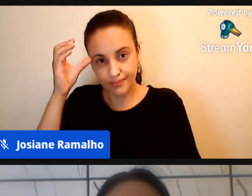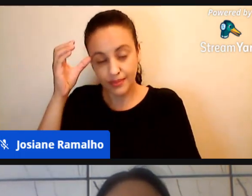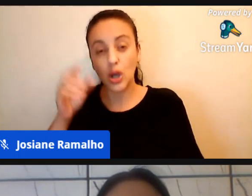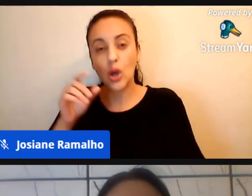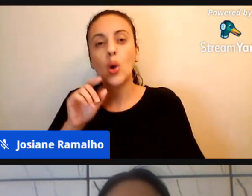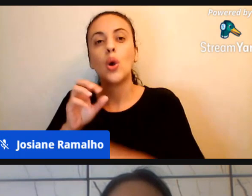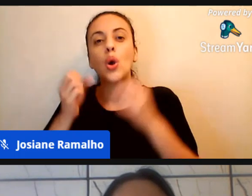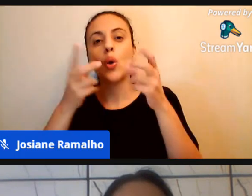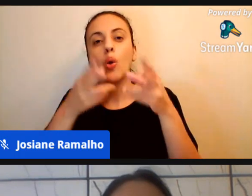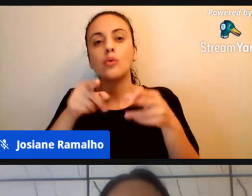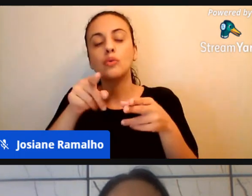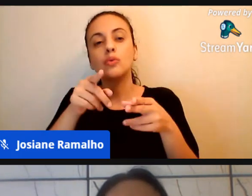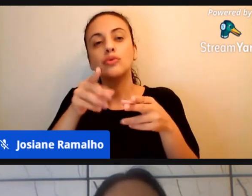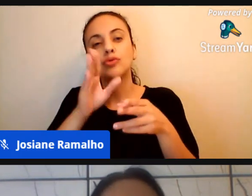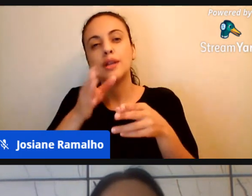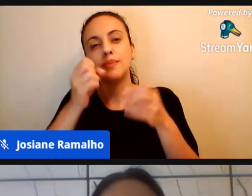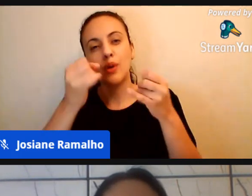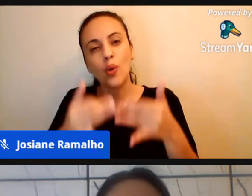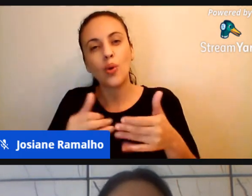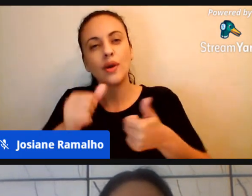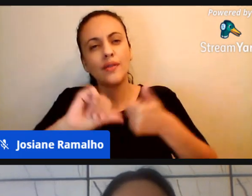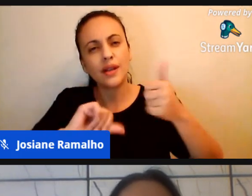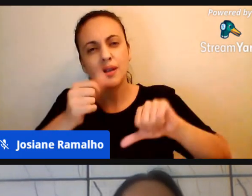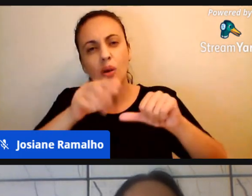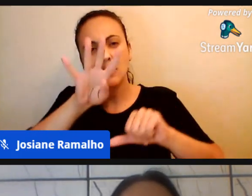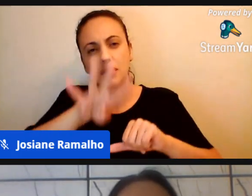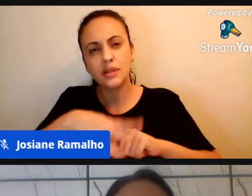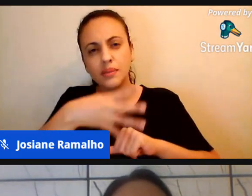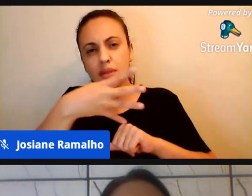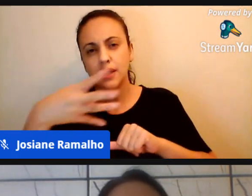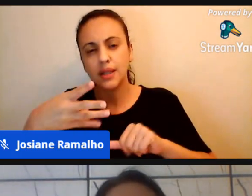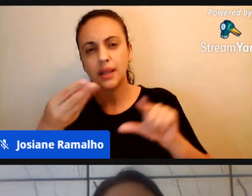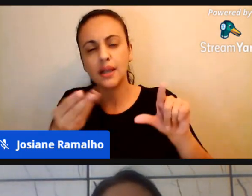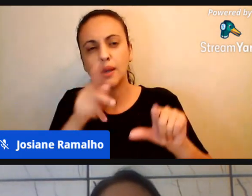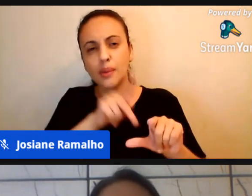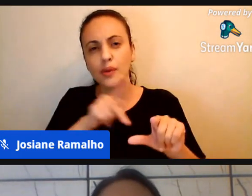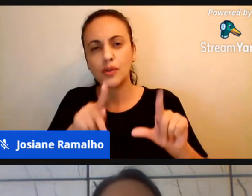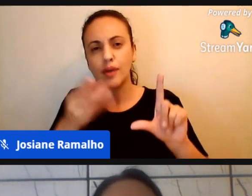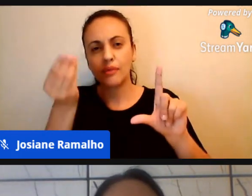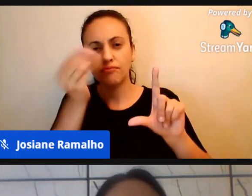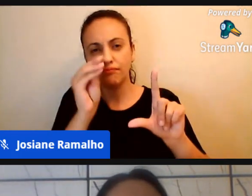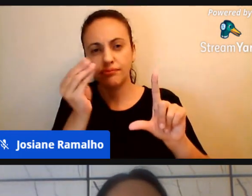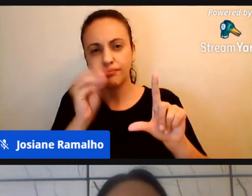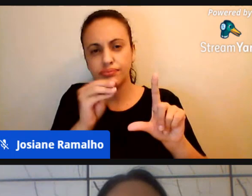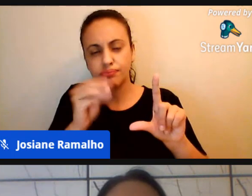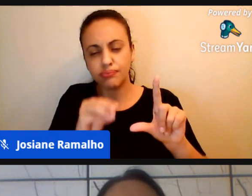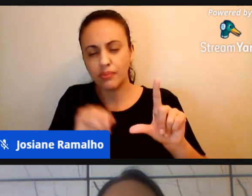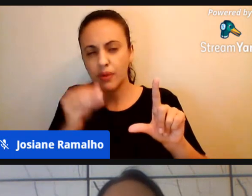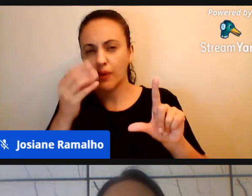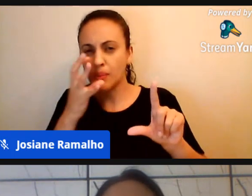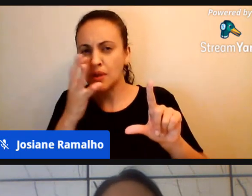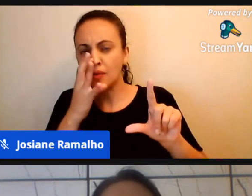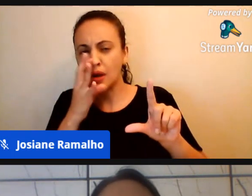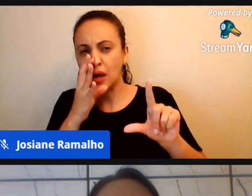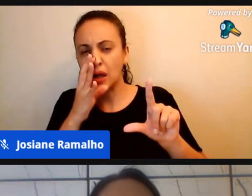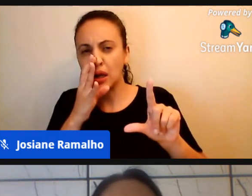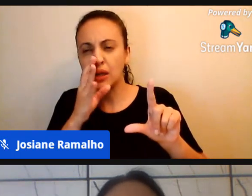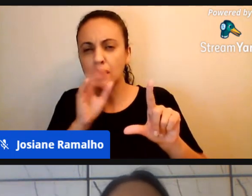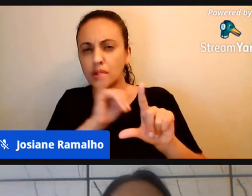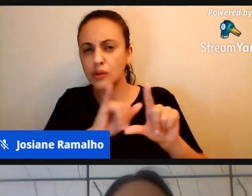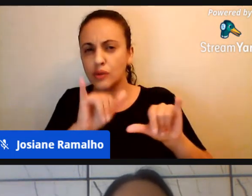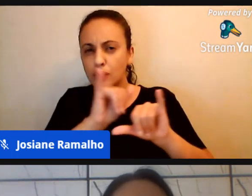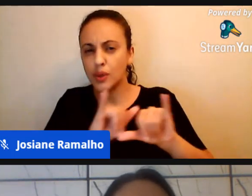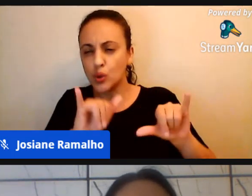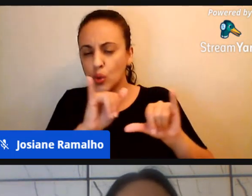falou da avaliação, a planilha, né? O professor vai vendo todos os dados, né? De